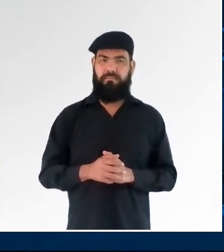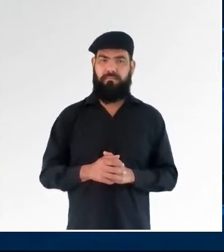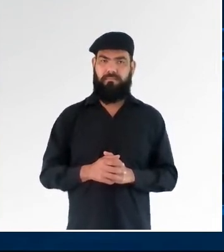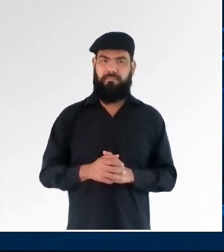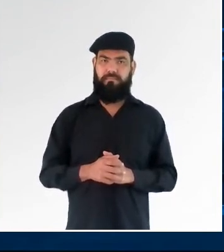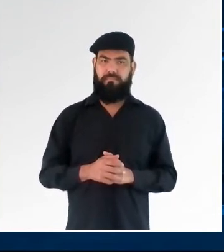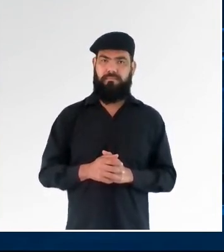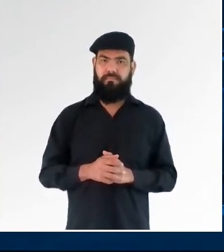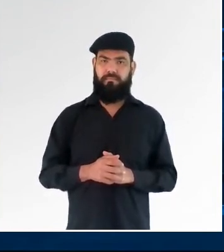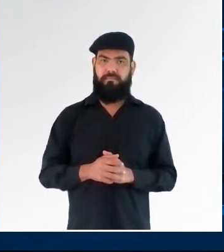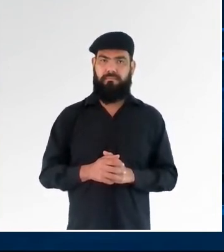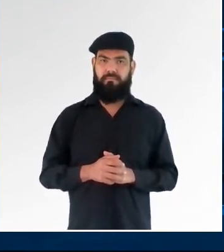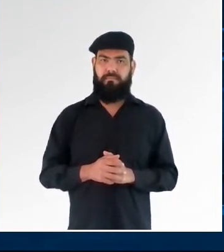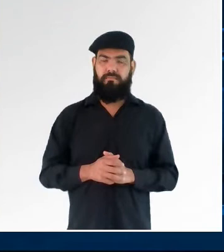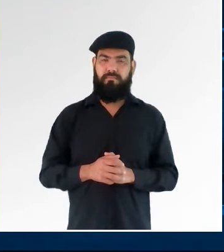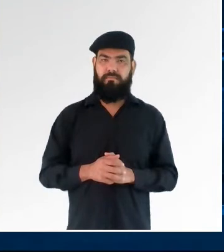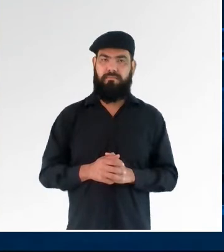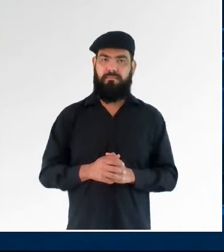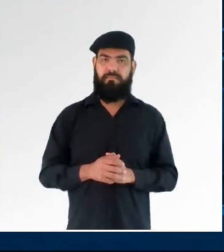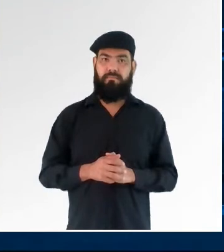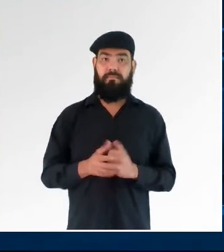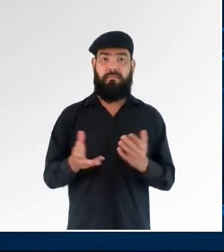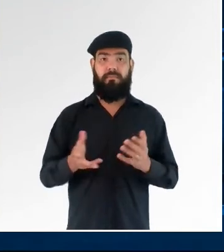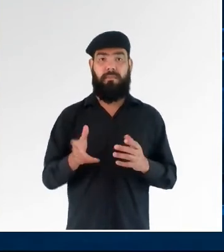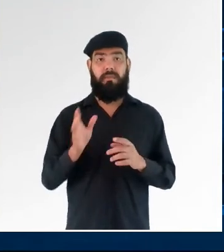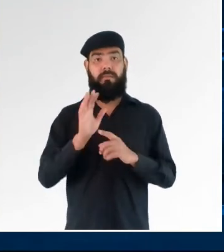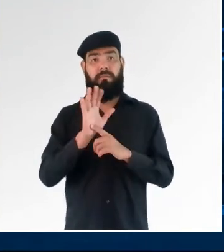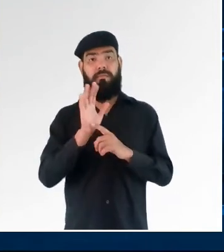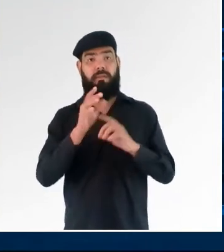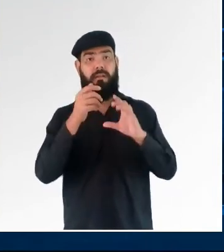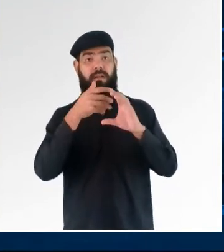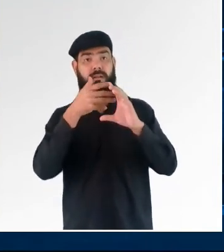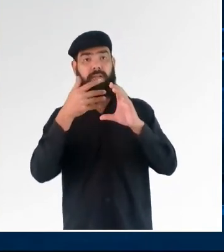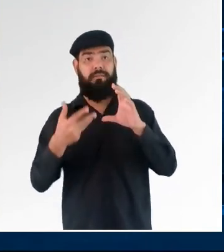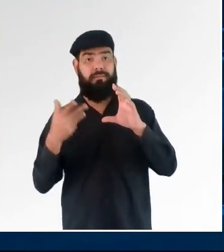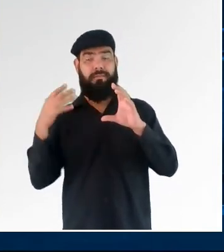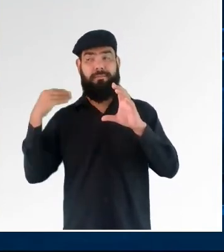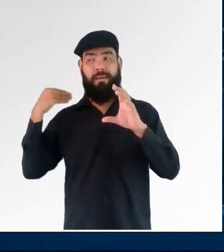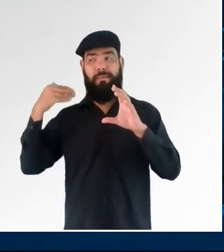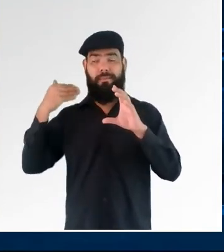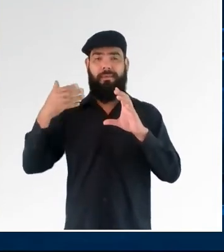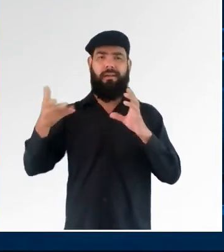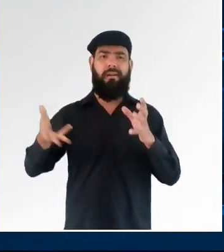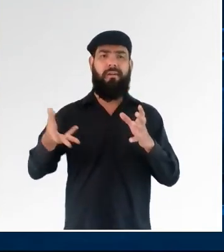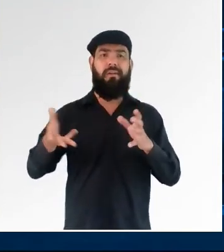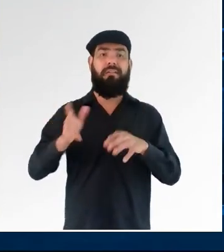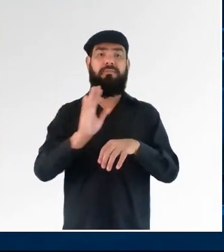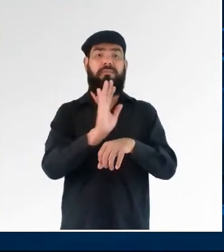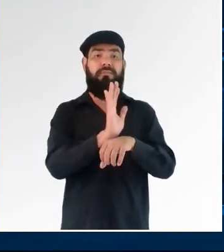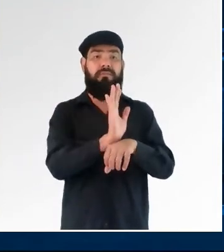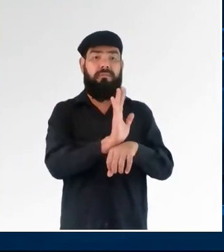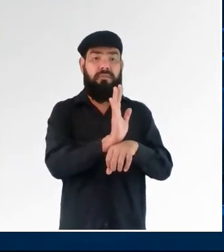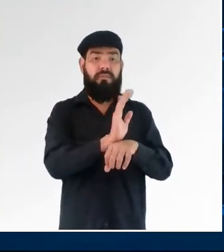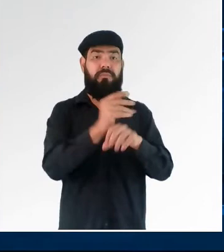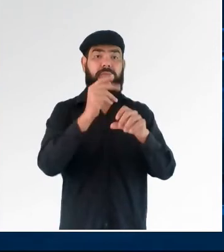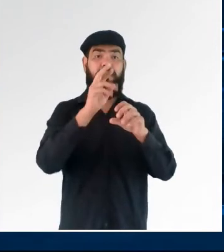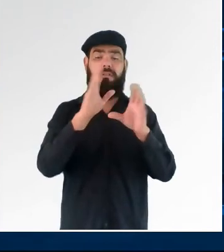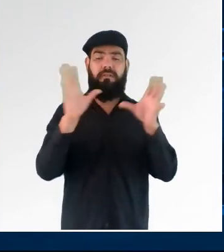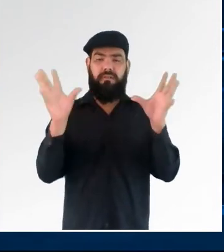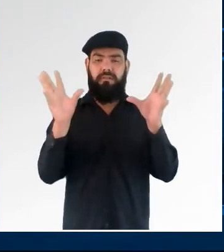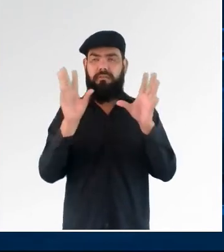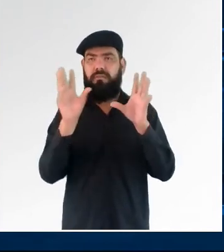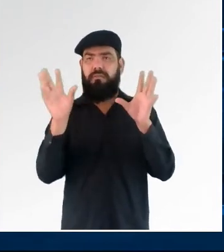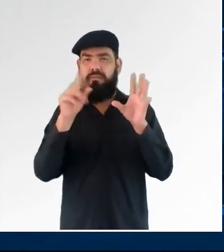apresentamos agora. Vamos apresentar uma resenha agora de um filme, a resenha de um filme